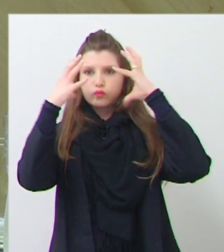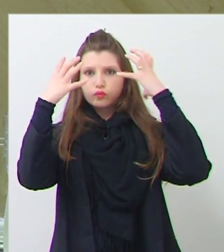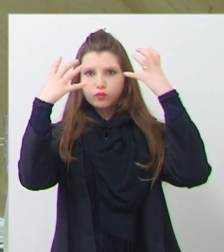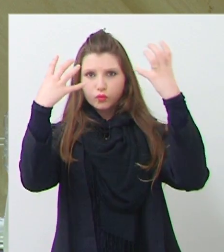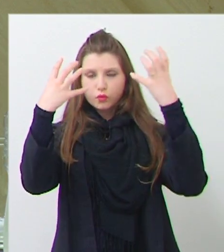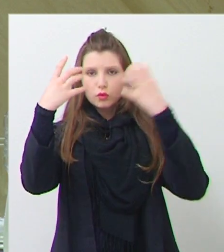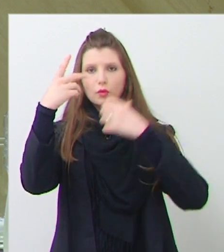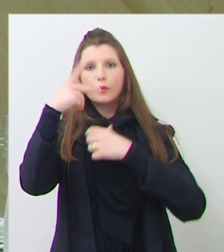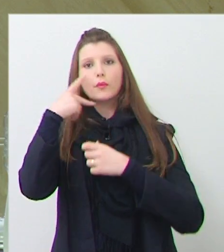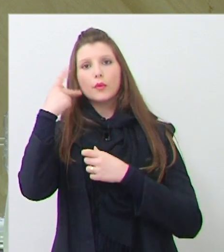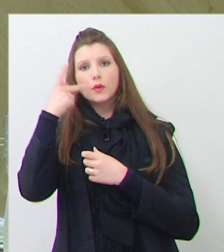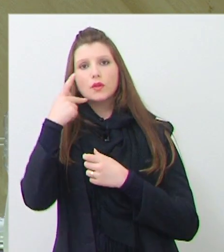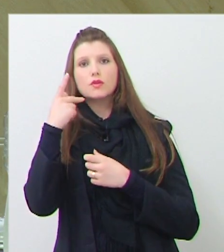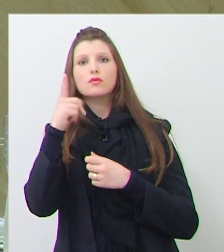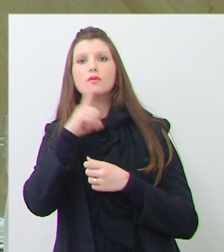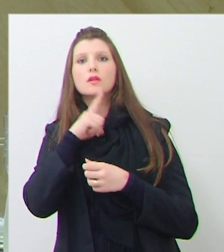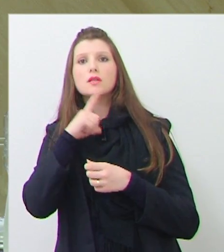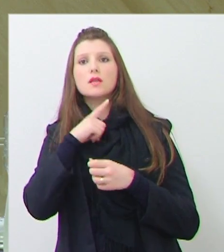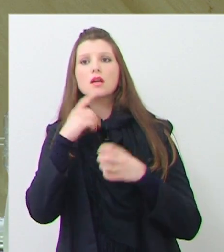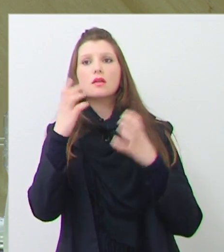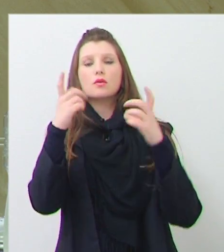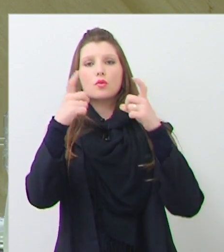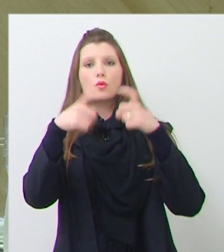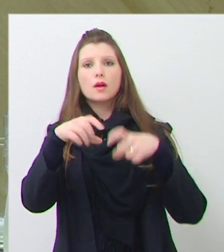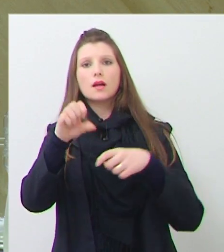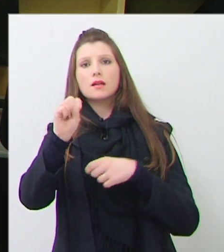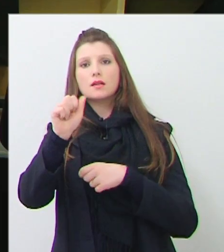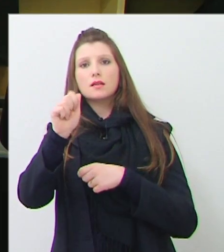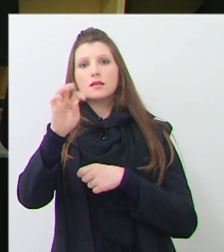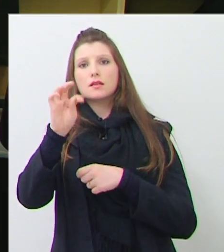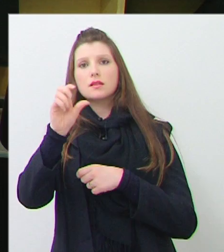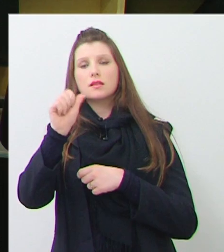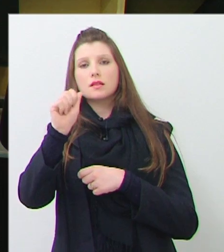políticos, ambos no bairro Santa Luzia.